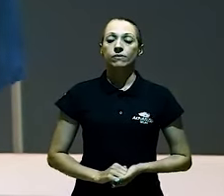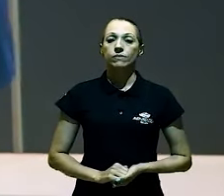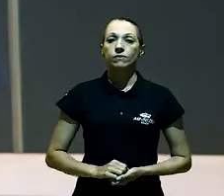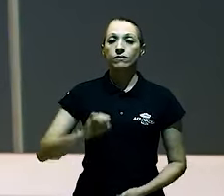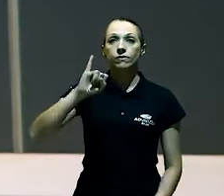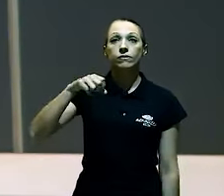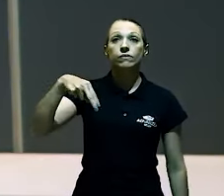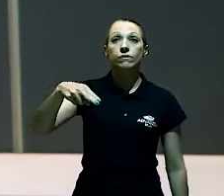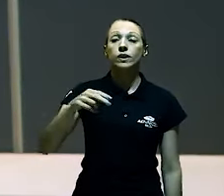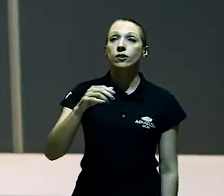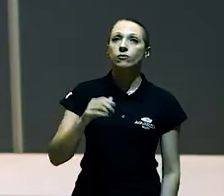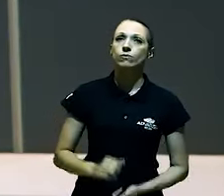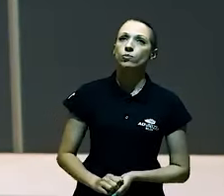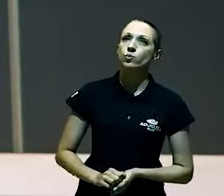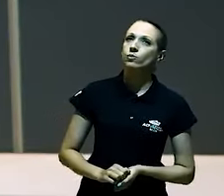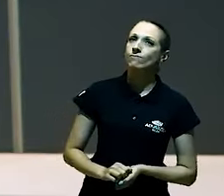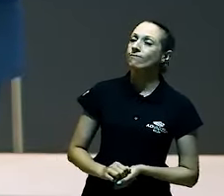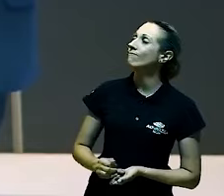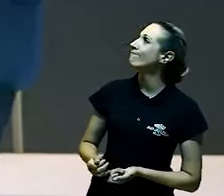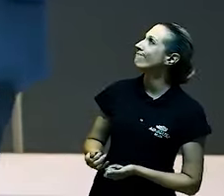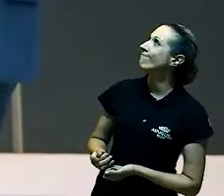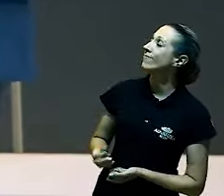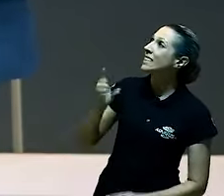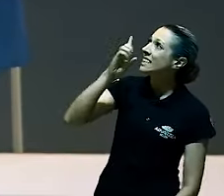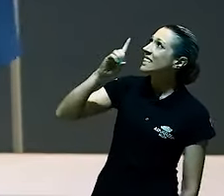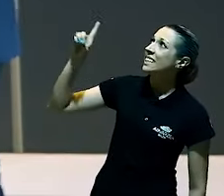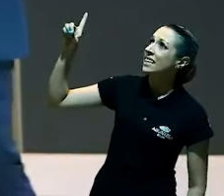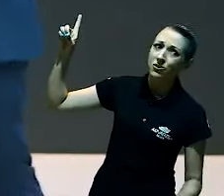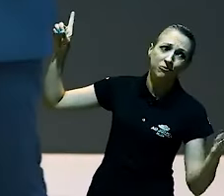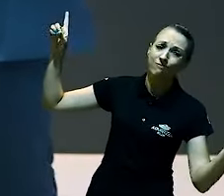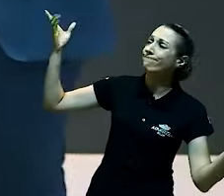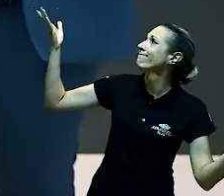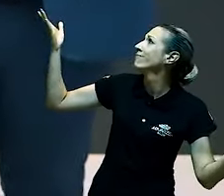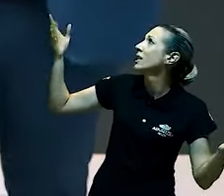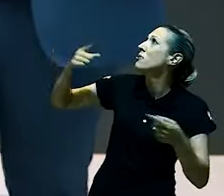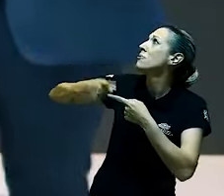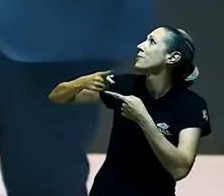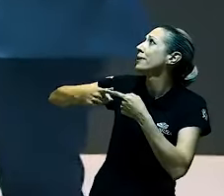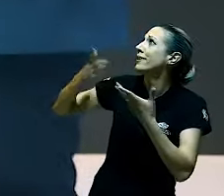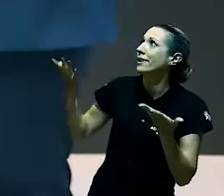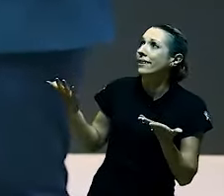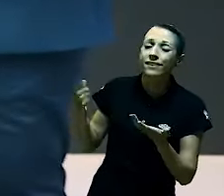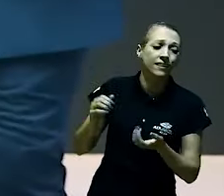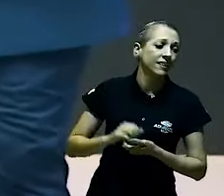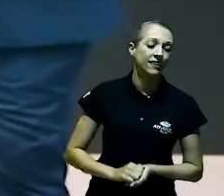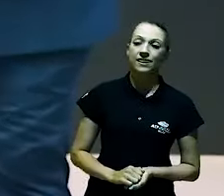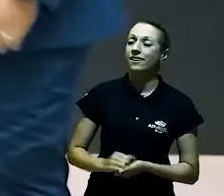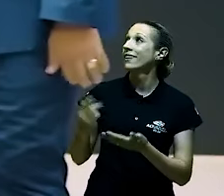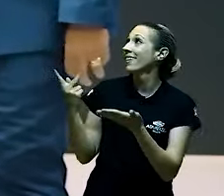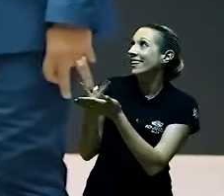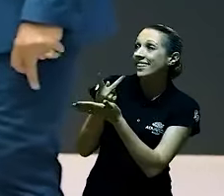Jonas disse para Deus: não faz sentido, Deus, não faz sentido.